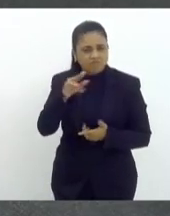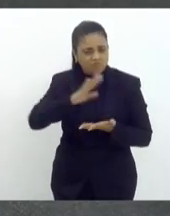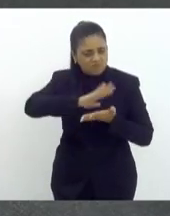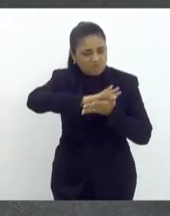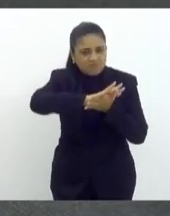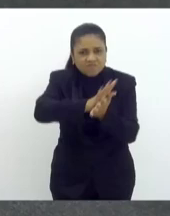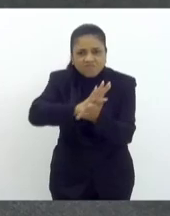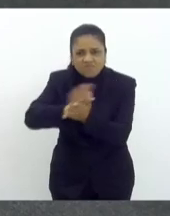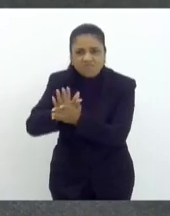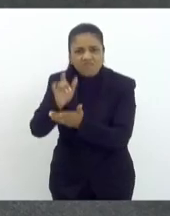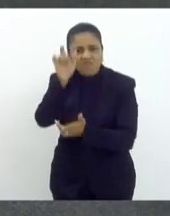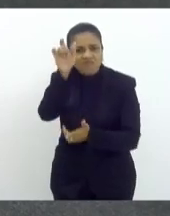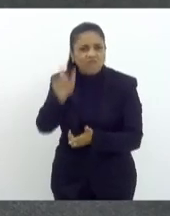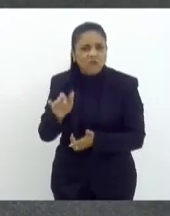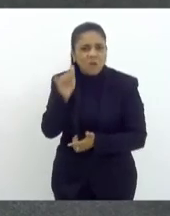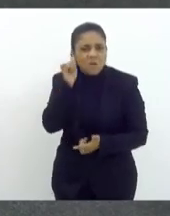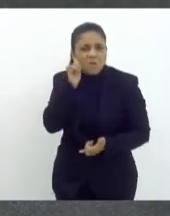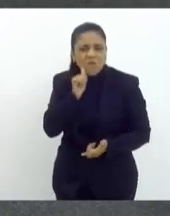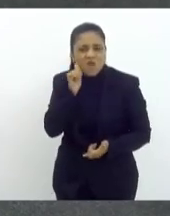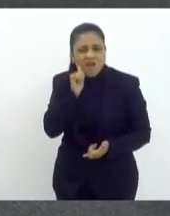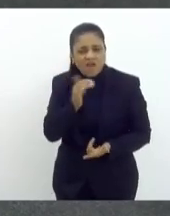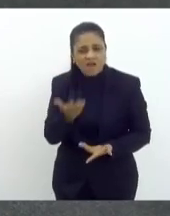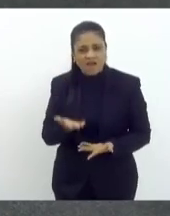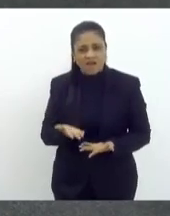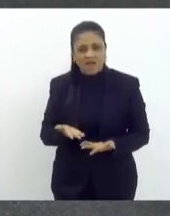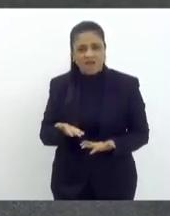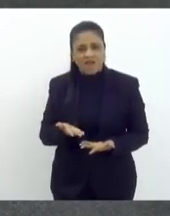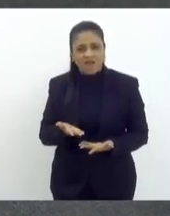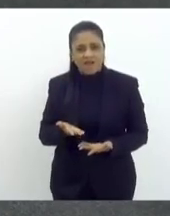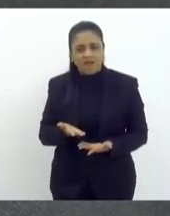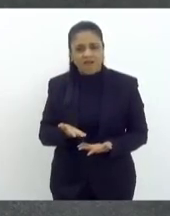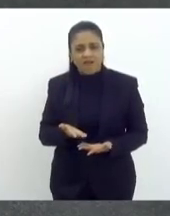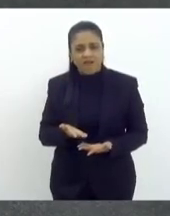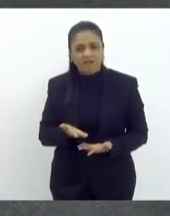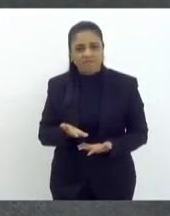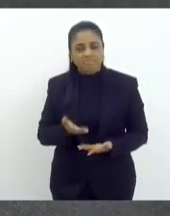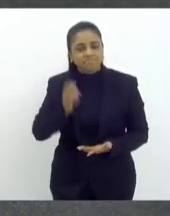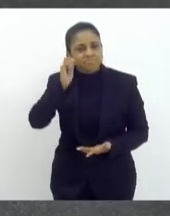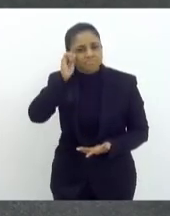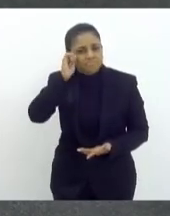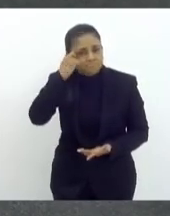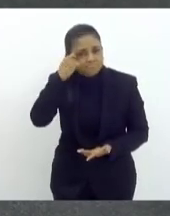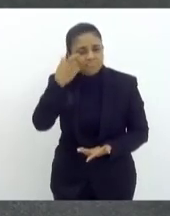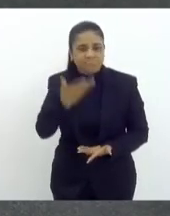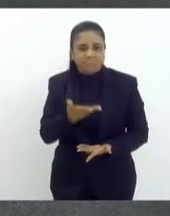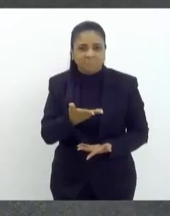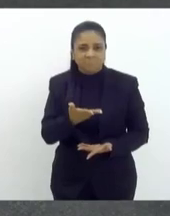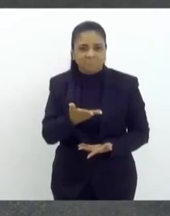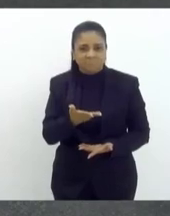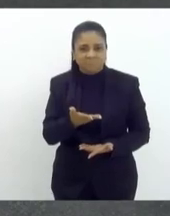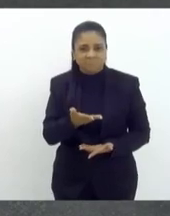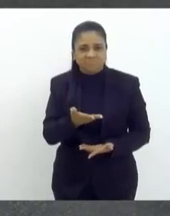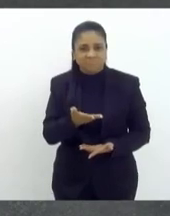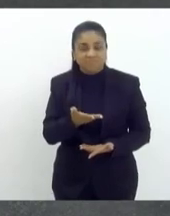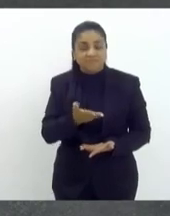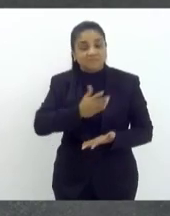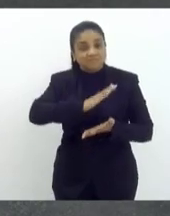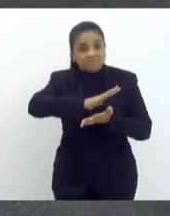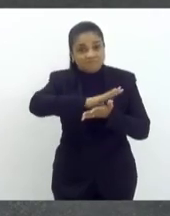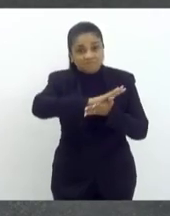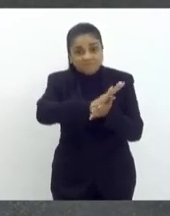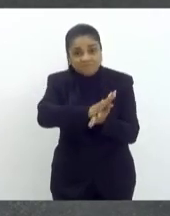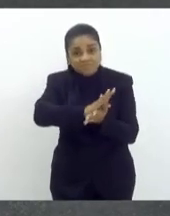como mulher foi discriminada com uma mulher preta e foi discriminada